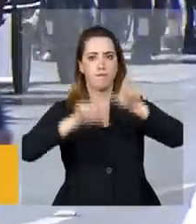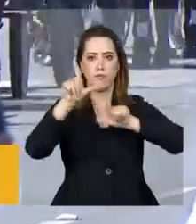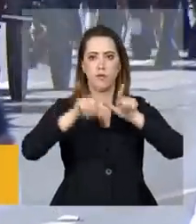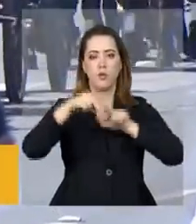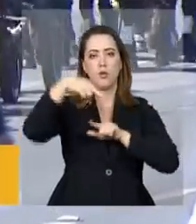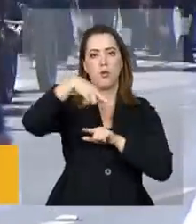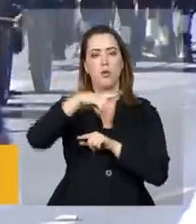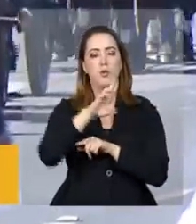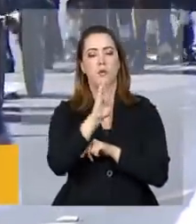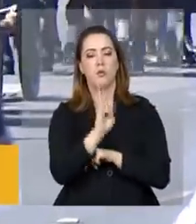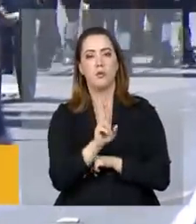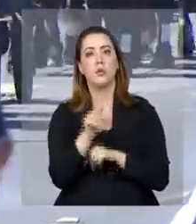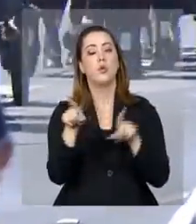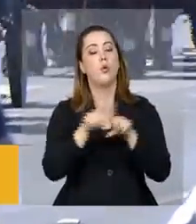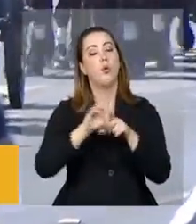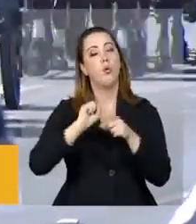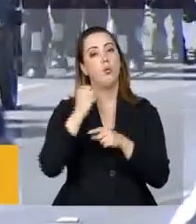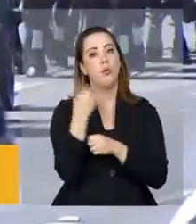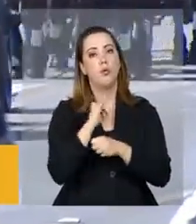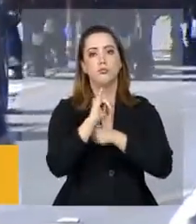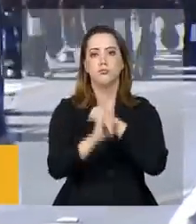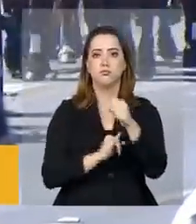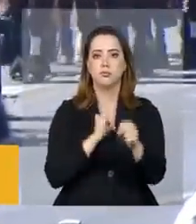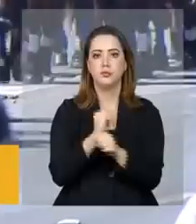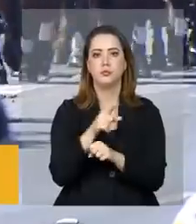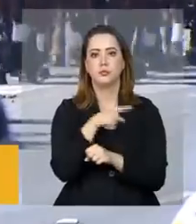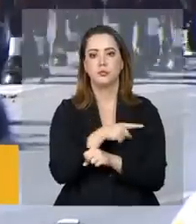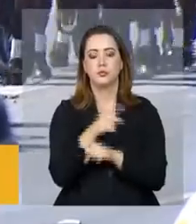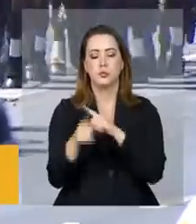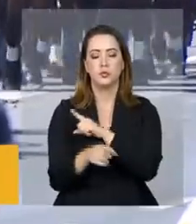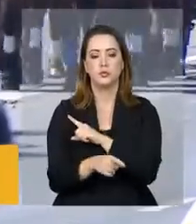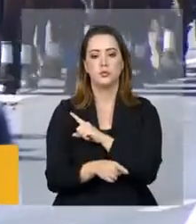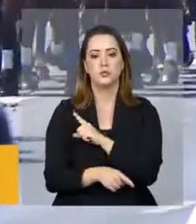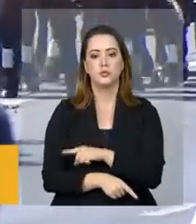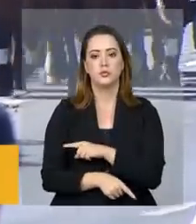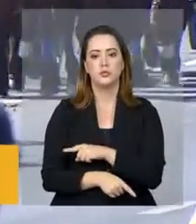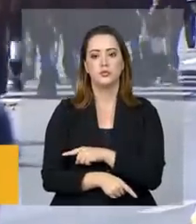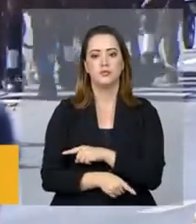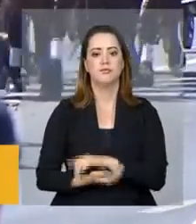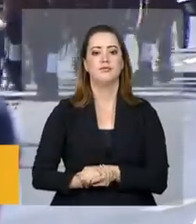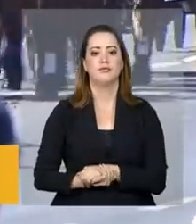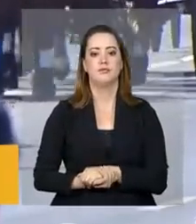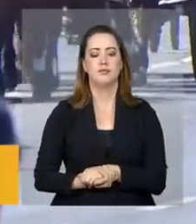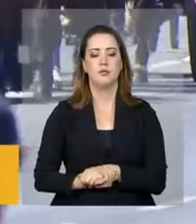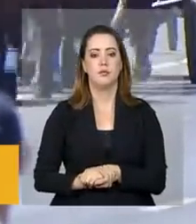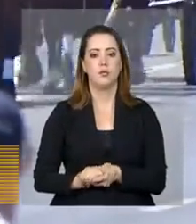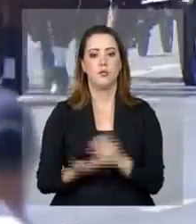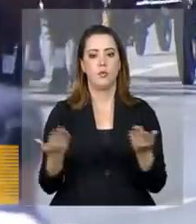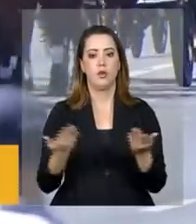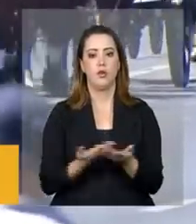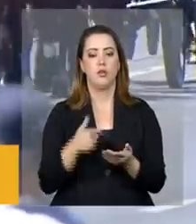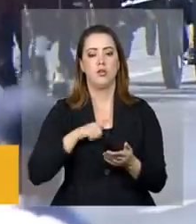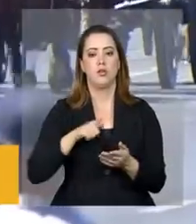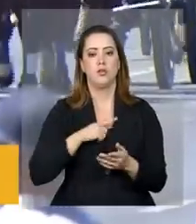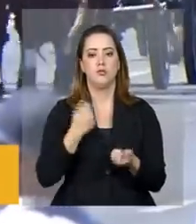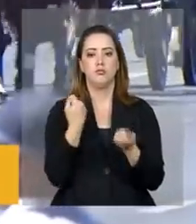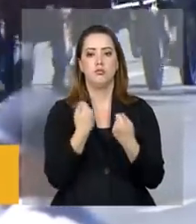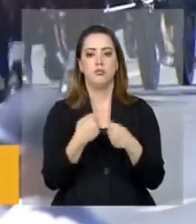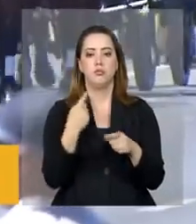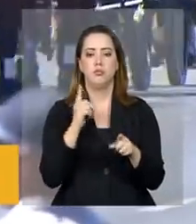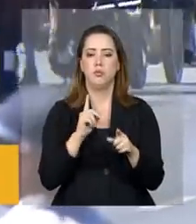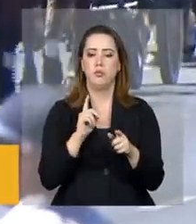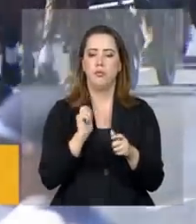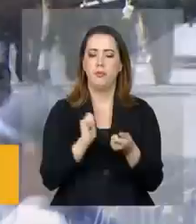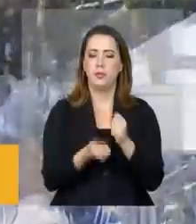nosso streaming, o nbr.gov.br. Desfila neste momento a bateria de cerimonial Caena, orgânica